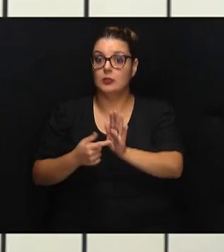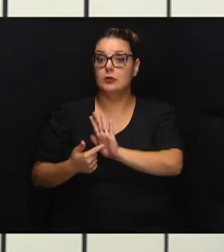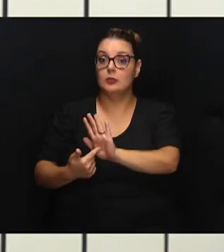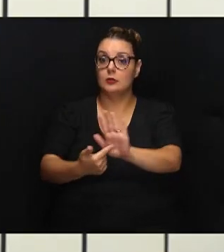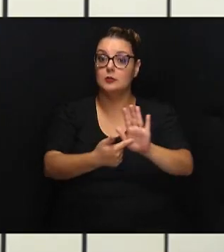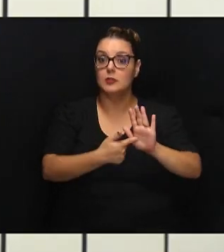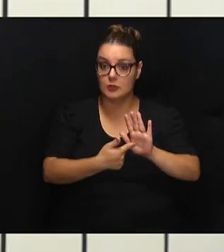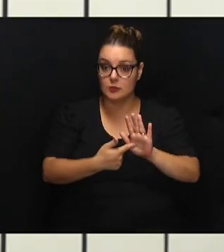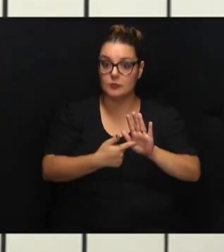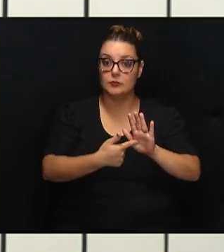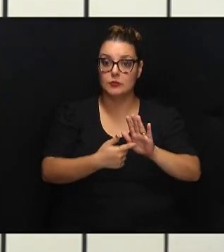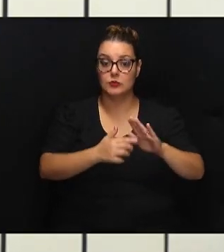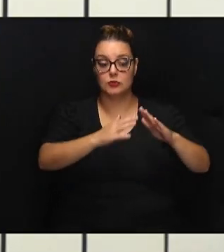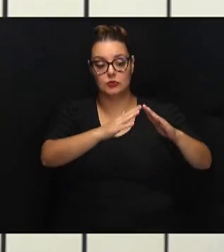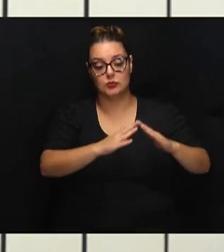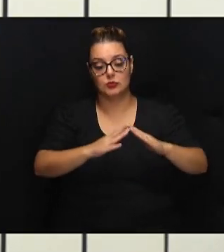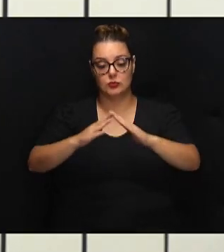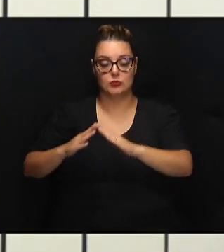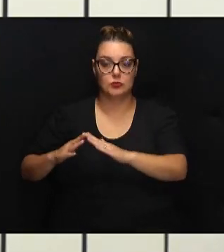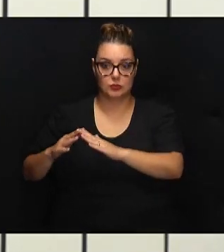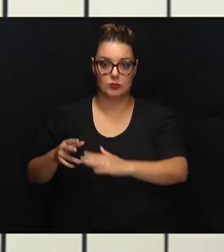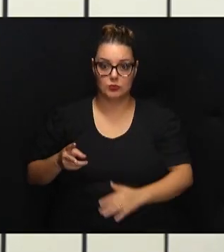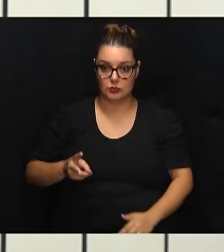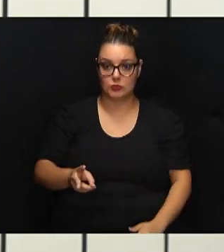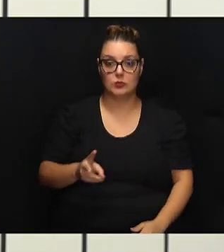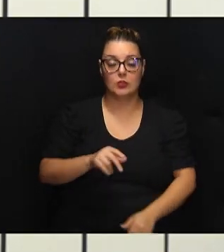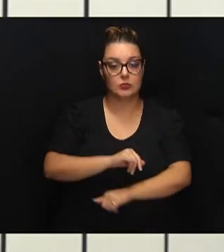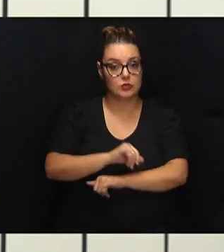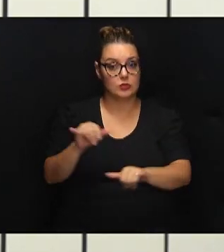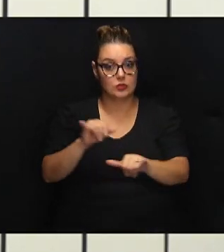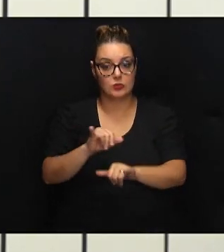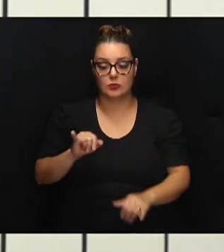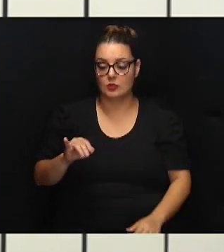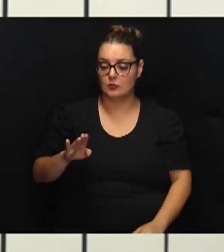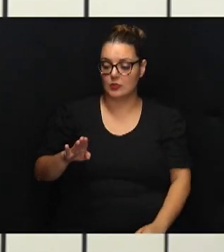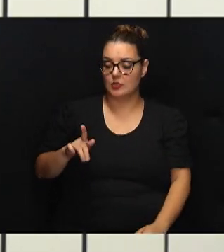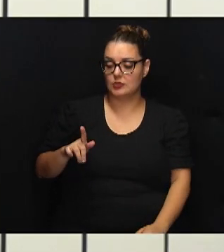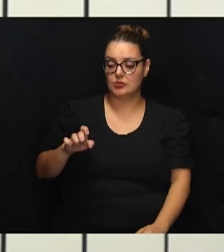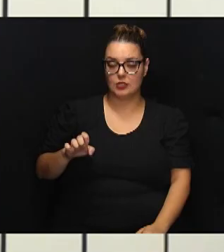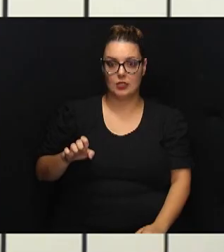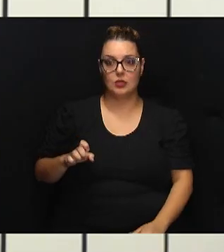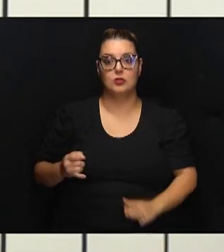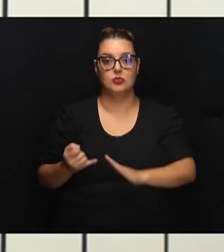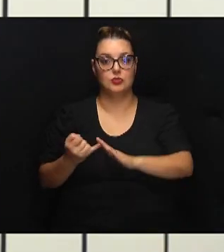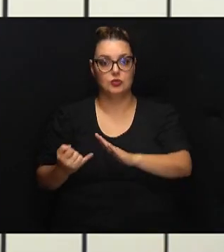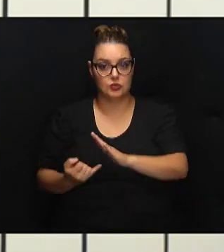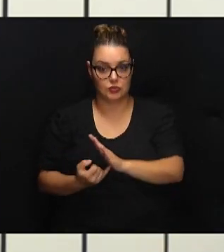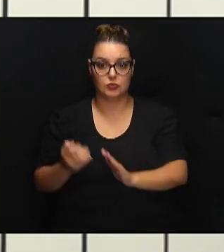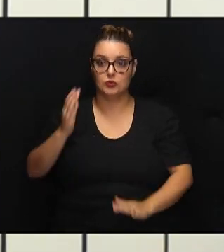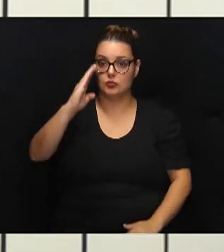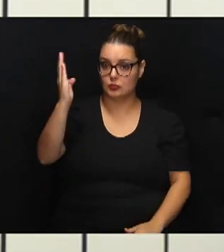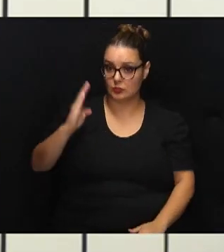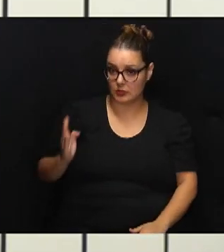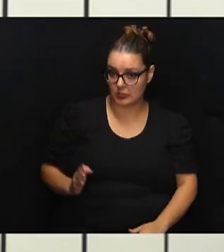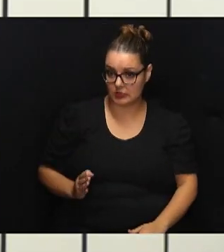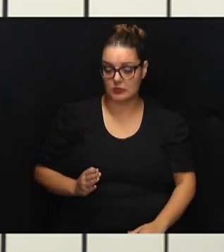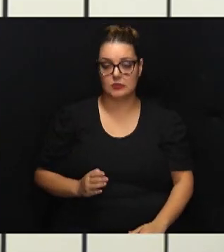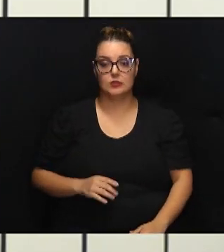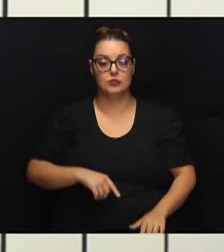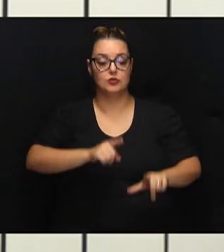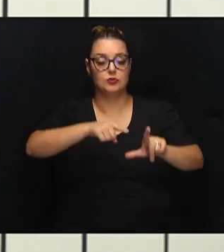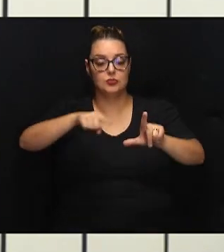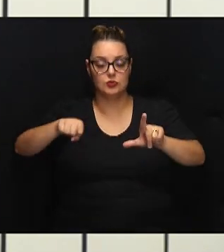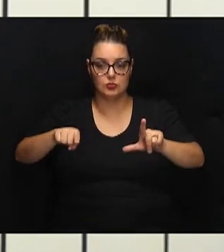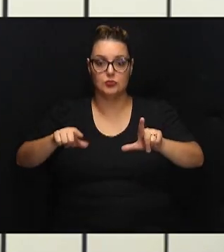de Domicílios Contínua, divulgados pelo IBGE, o Instituto Brasileiro de Geografia e Estatística, no final do